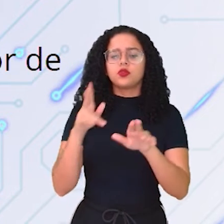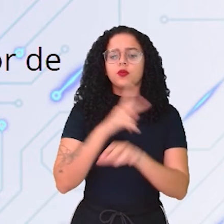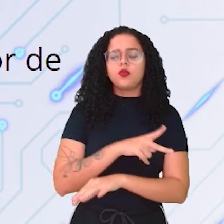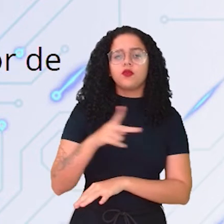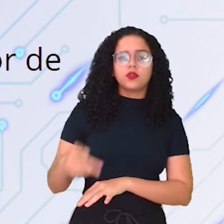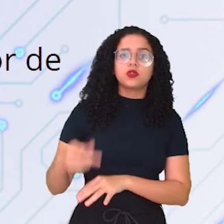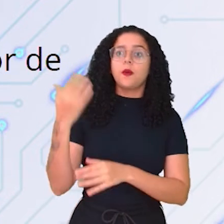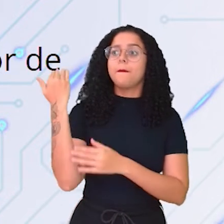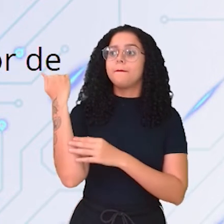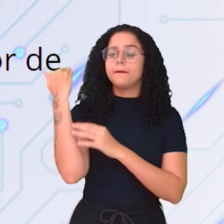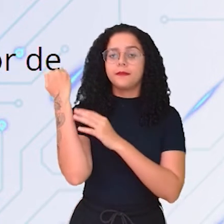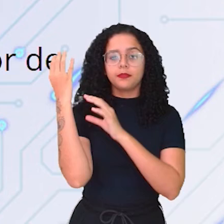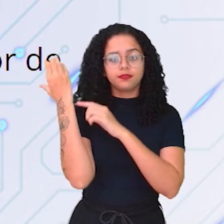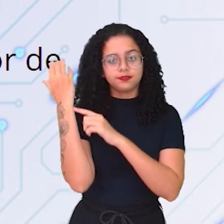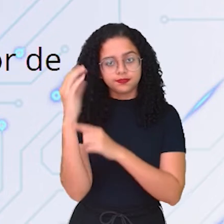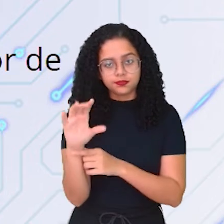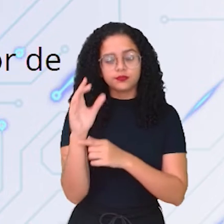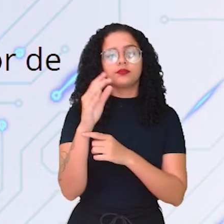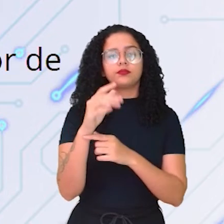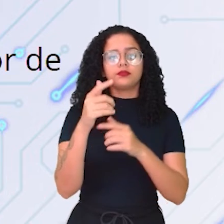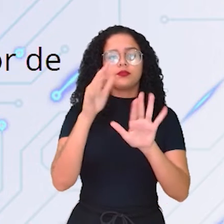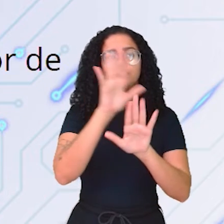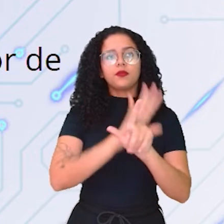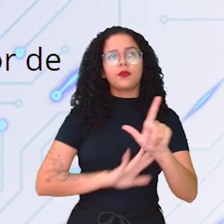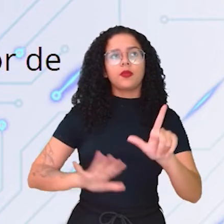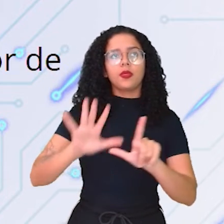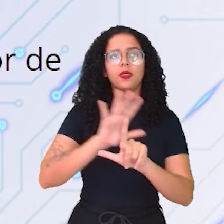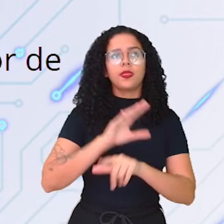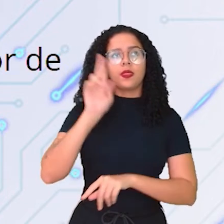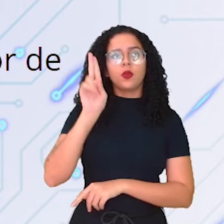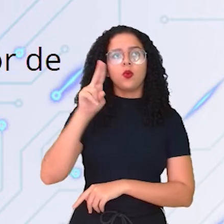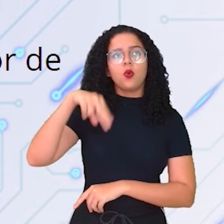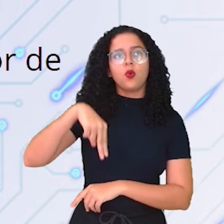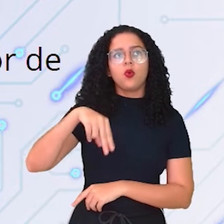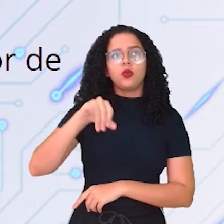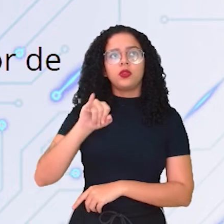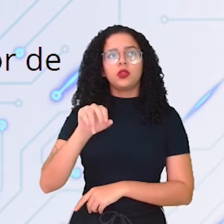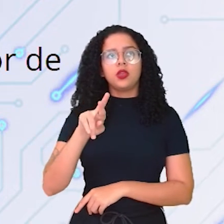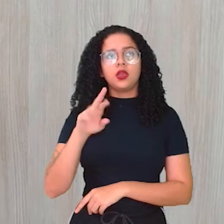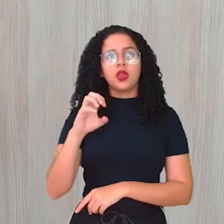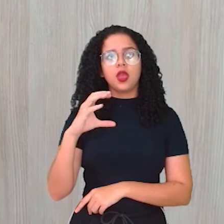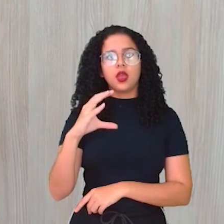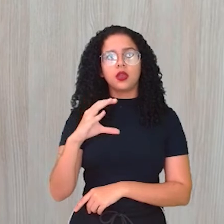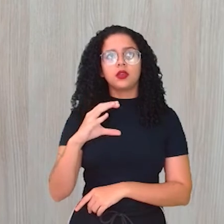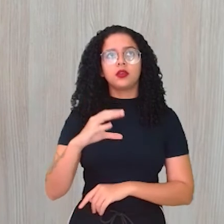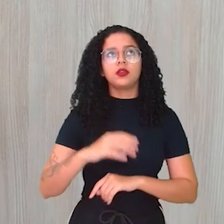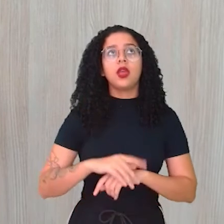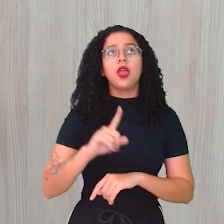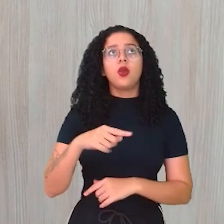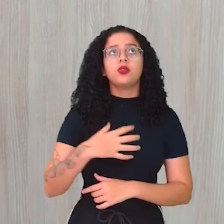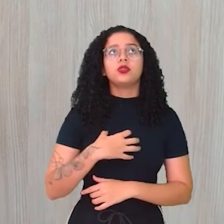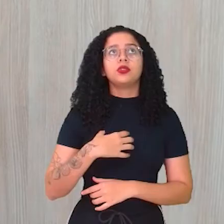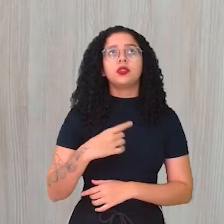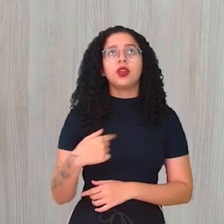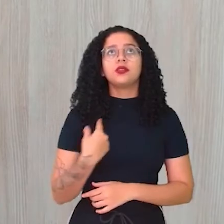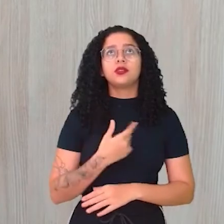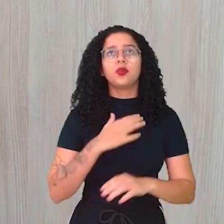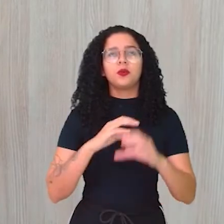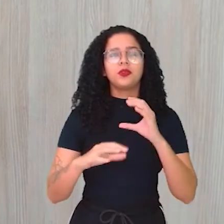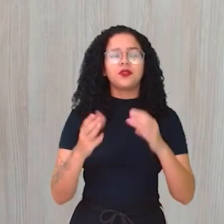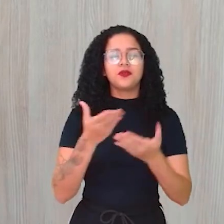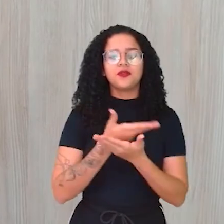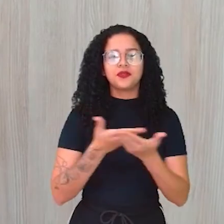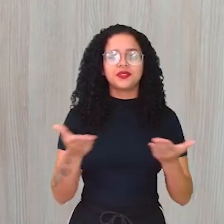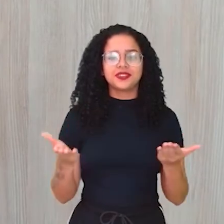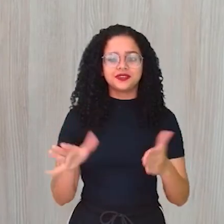plataforma Unirec, né, que a gente fala tanto, né, que nesse momento é um modo como a gente se comunica com vocês, né? Exatamente. Ou